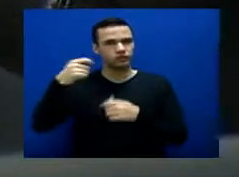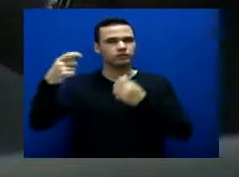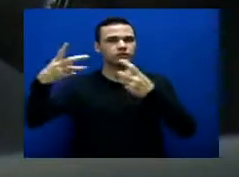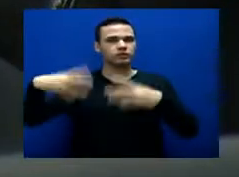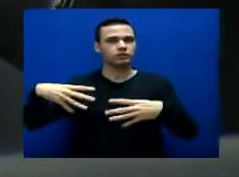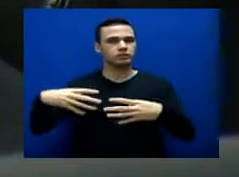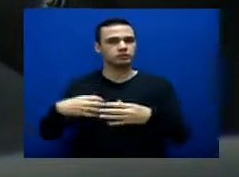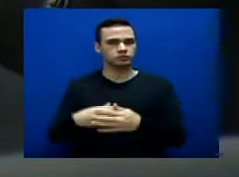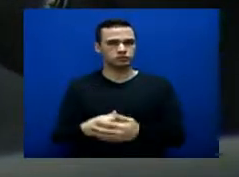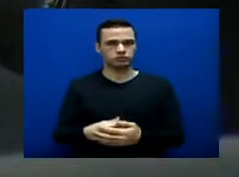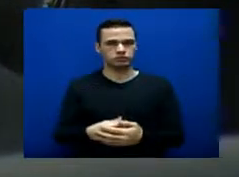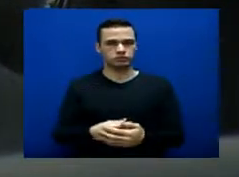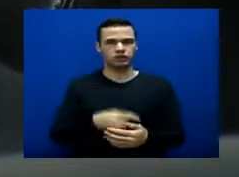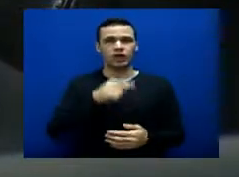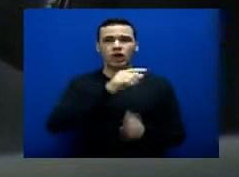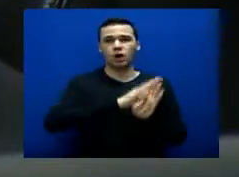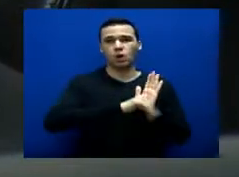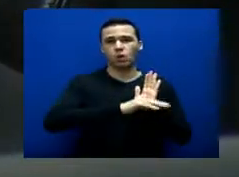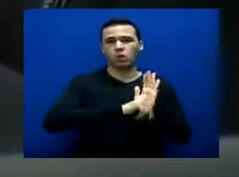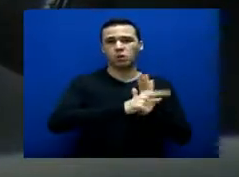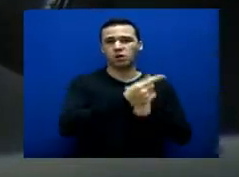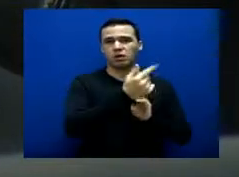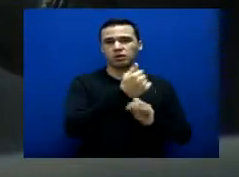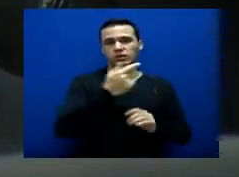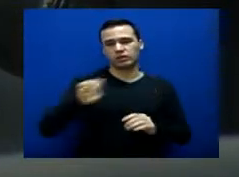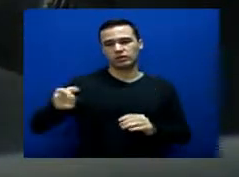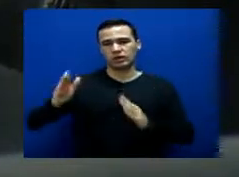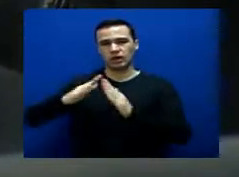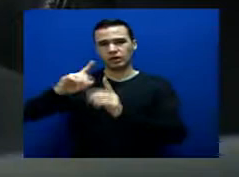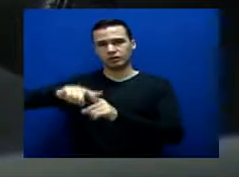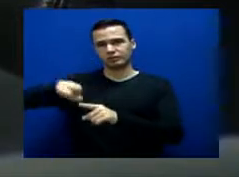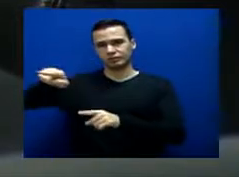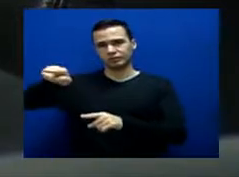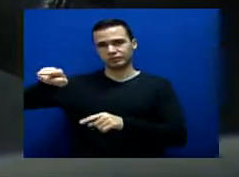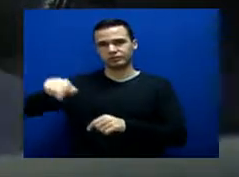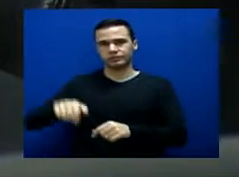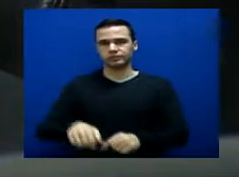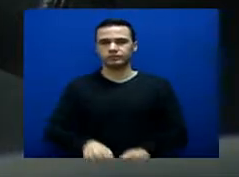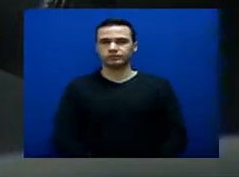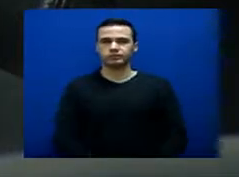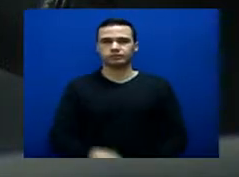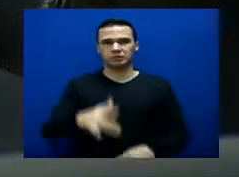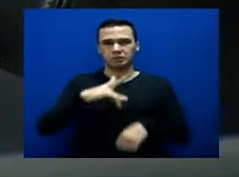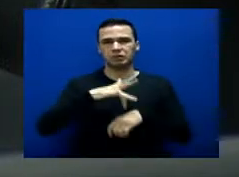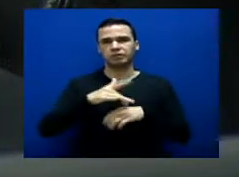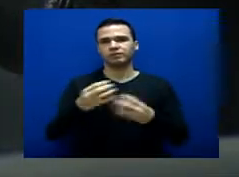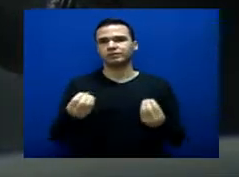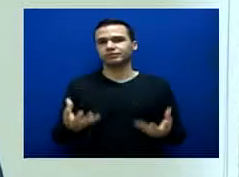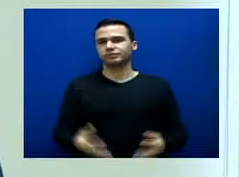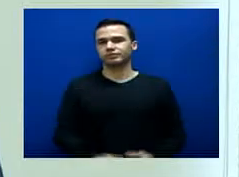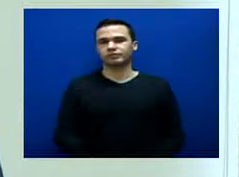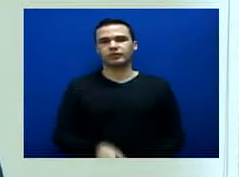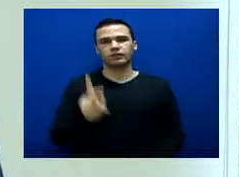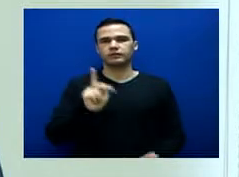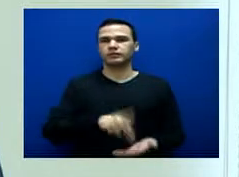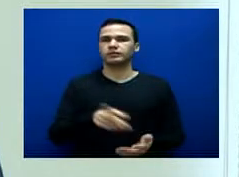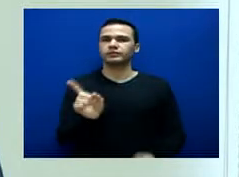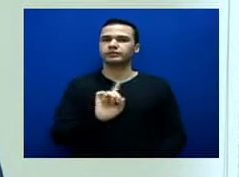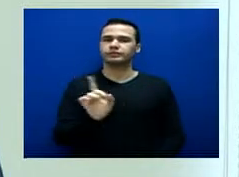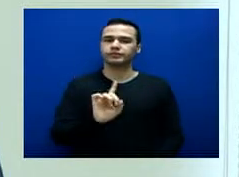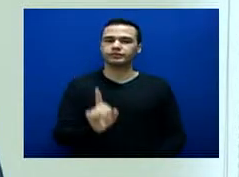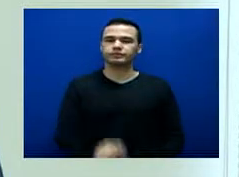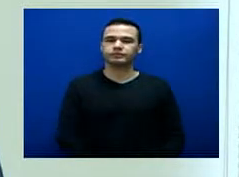dizer que eu vou roubar esse dinheiro e levar para a minha igreja. Isso é um absurdo. Né? Isso não é verdade, vereador.